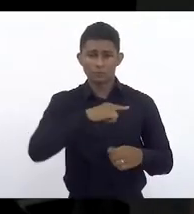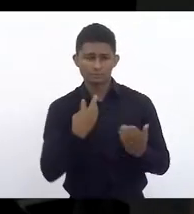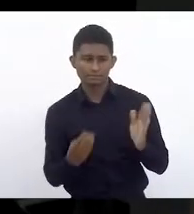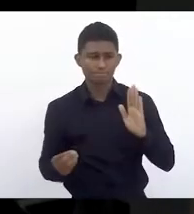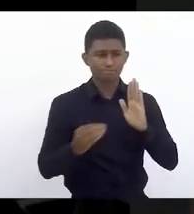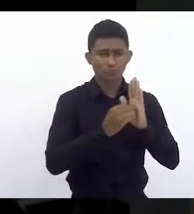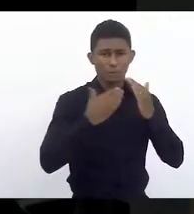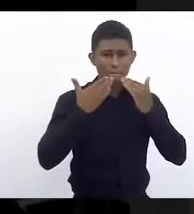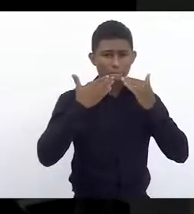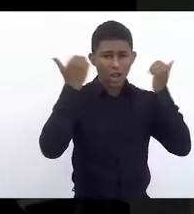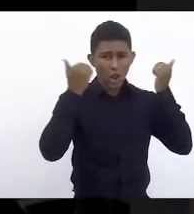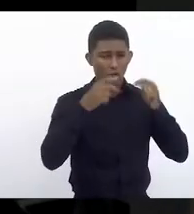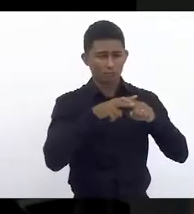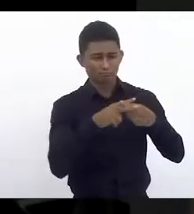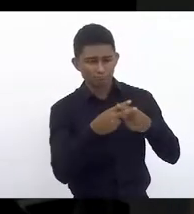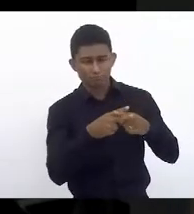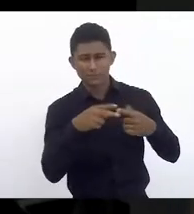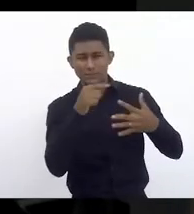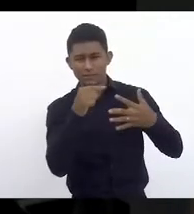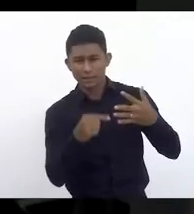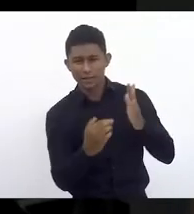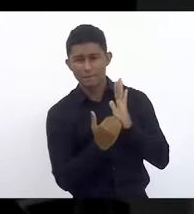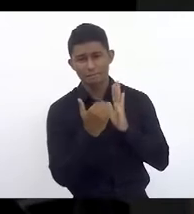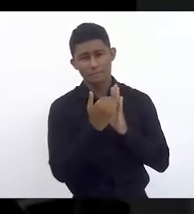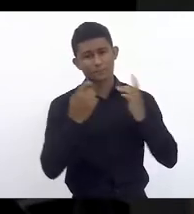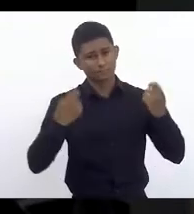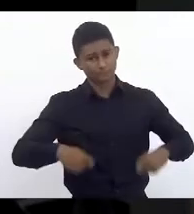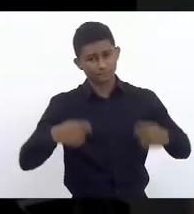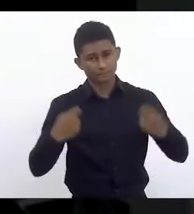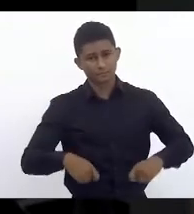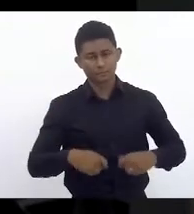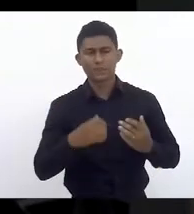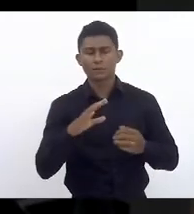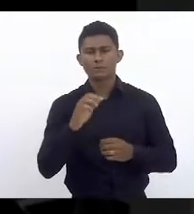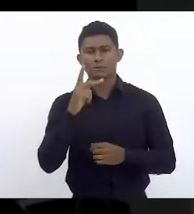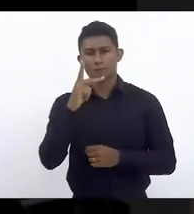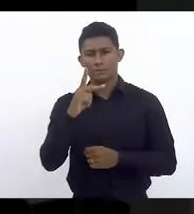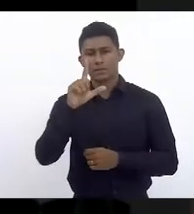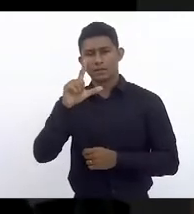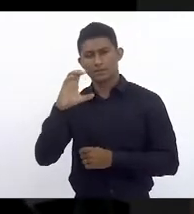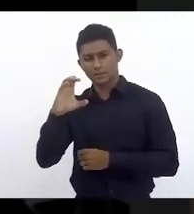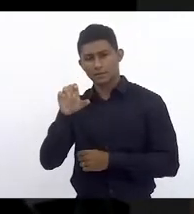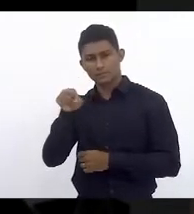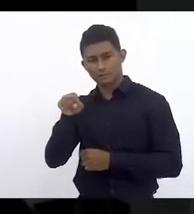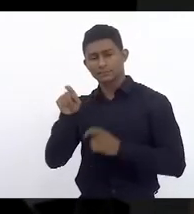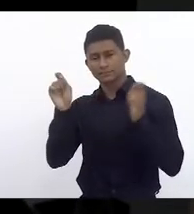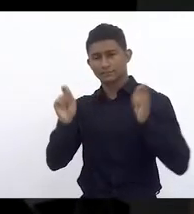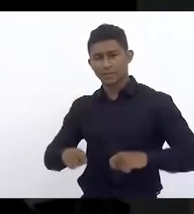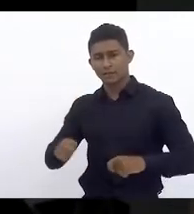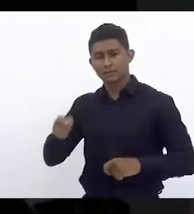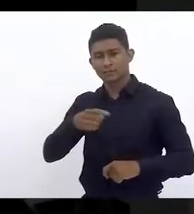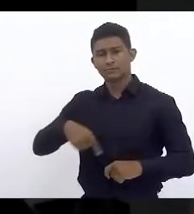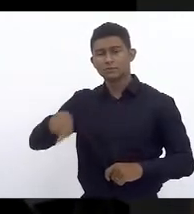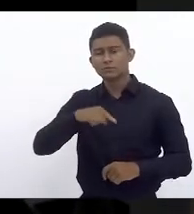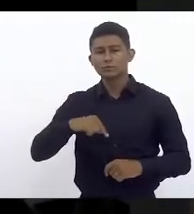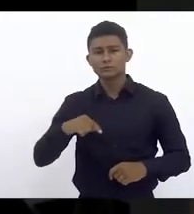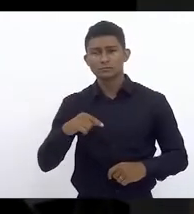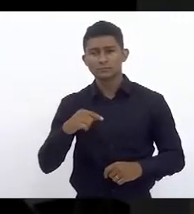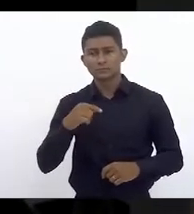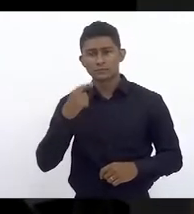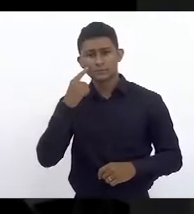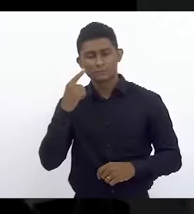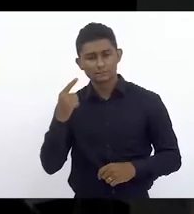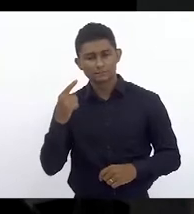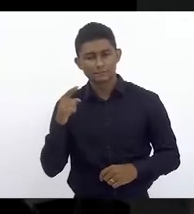isso. Mas é possível, no PLC, a gente resgatar, né, aquilo que